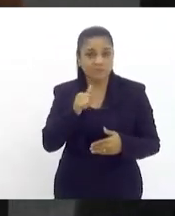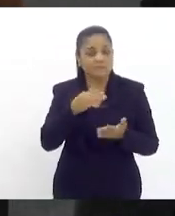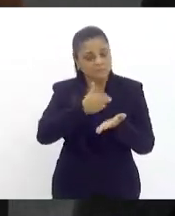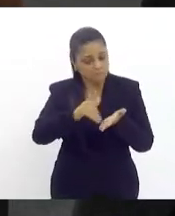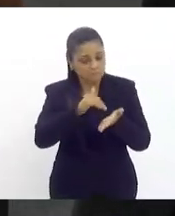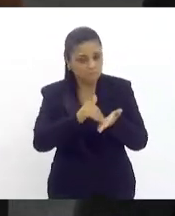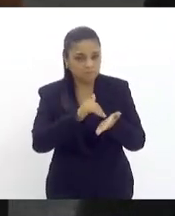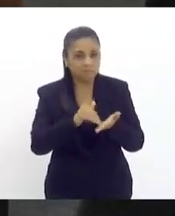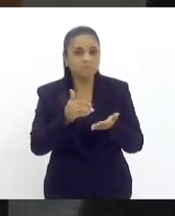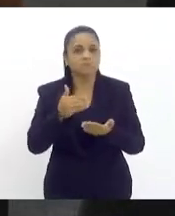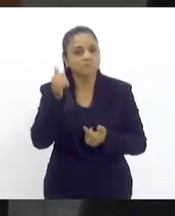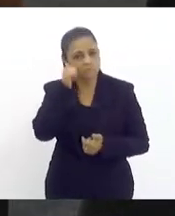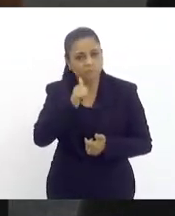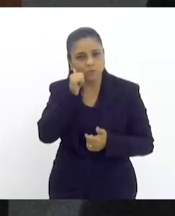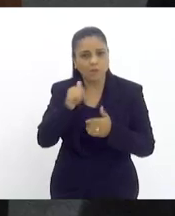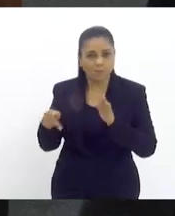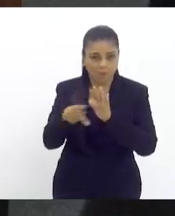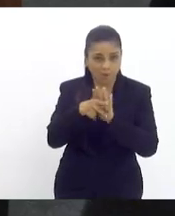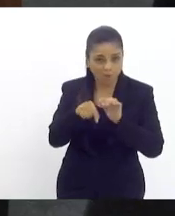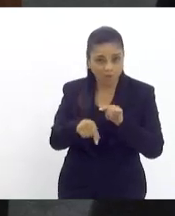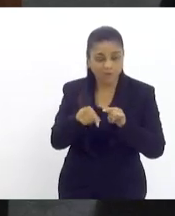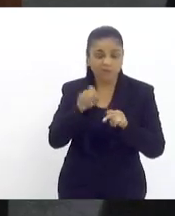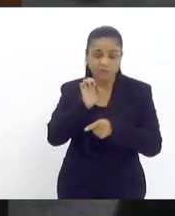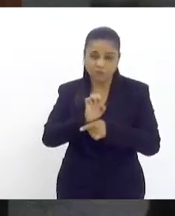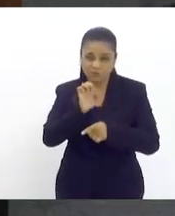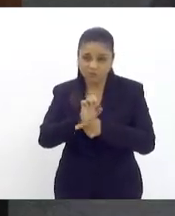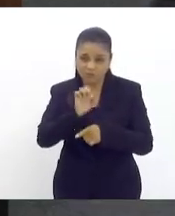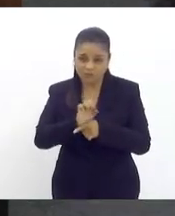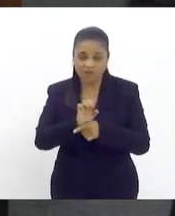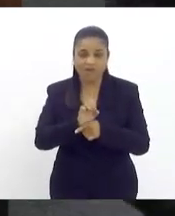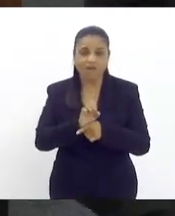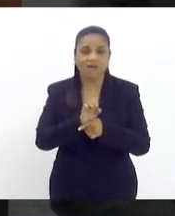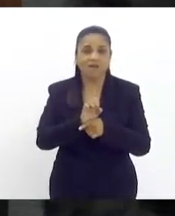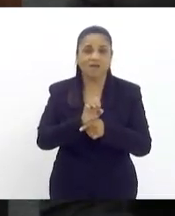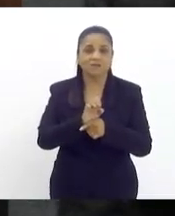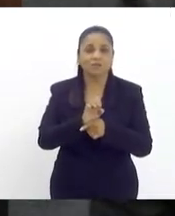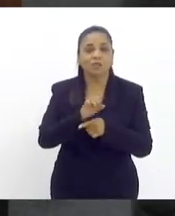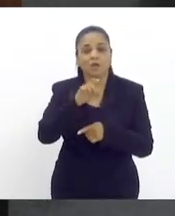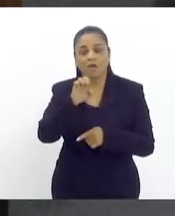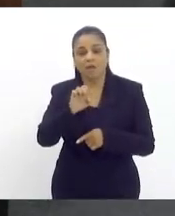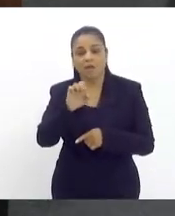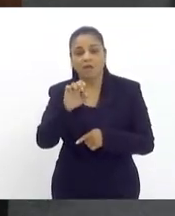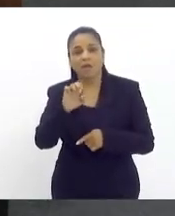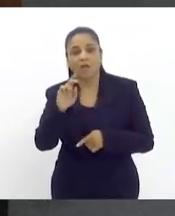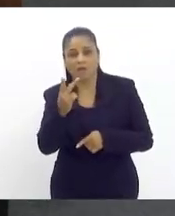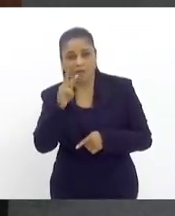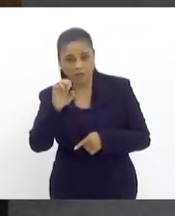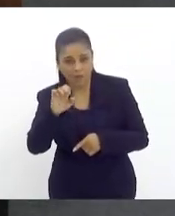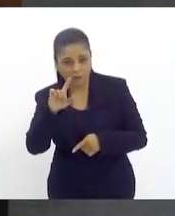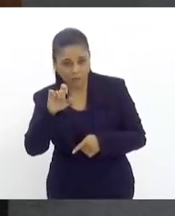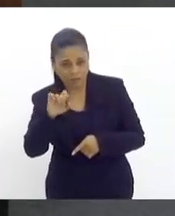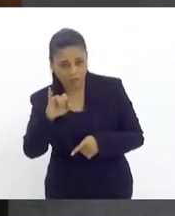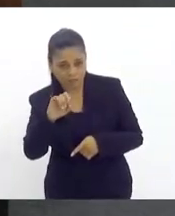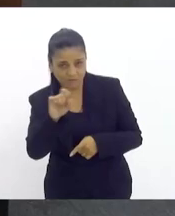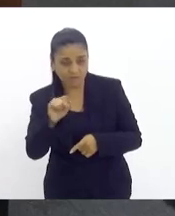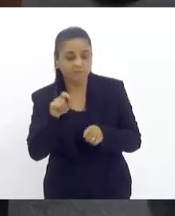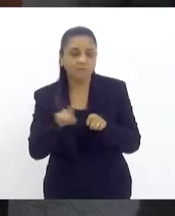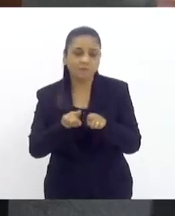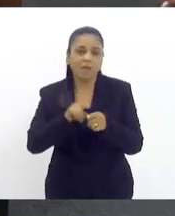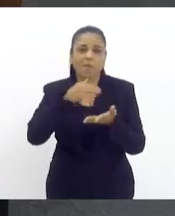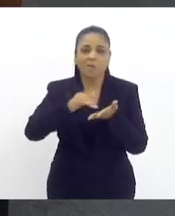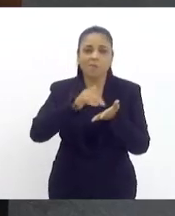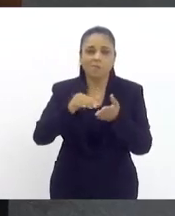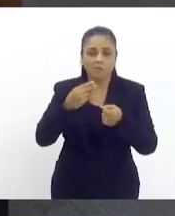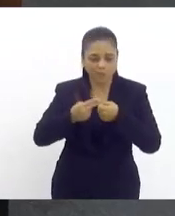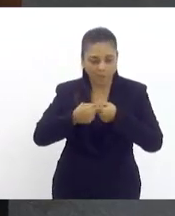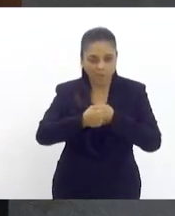de mulher seja a do estado com a senhora Heloísa Mas também quando o município do Rio de Janeiro a